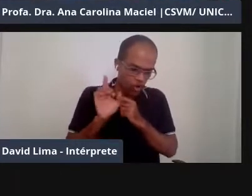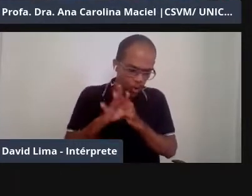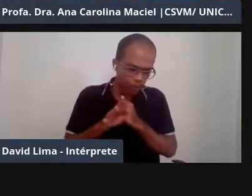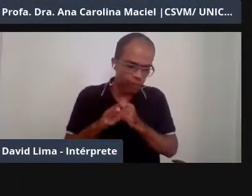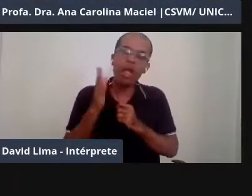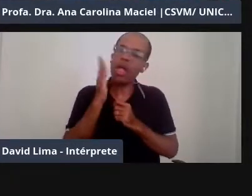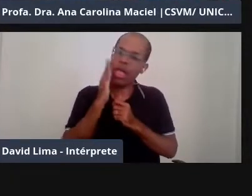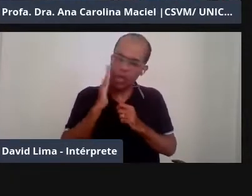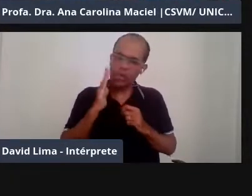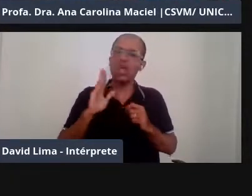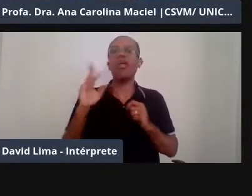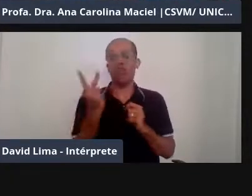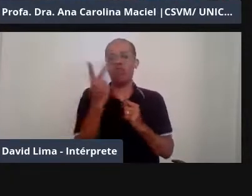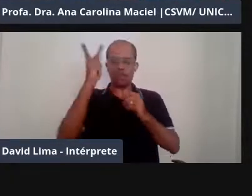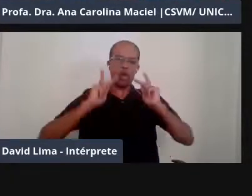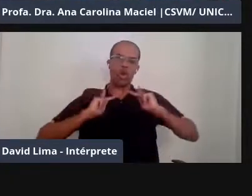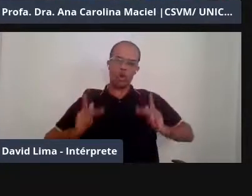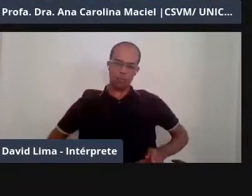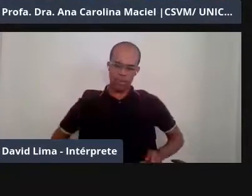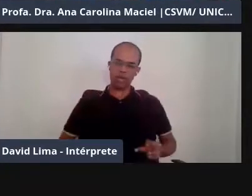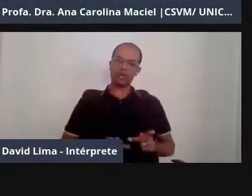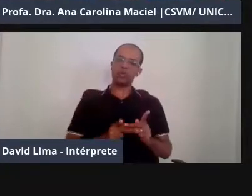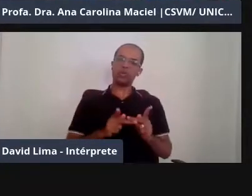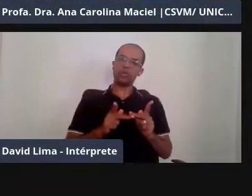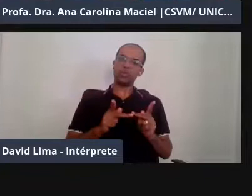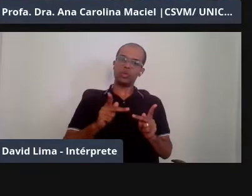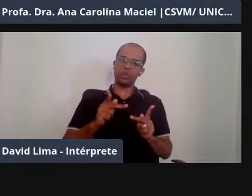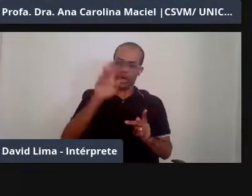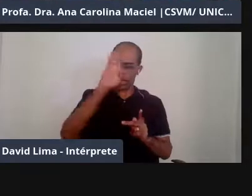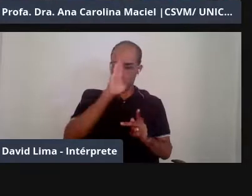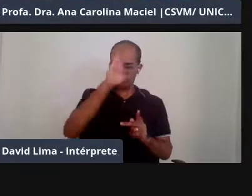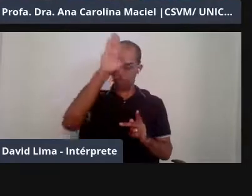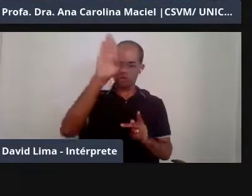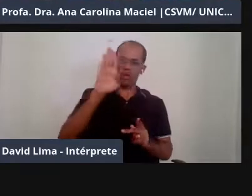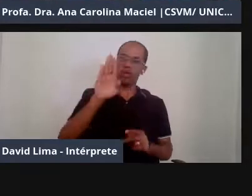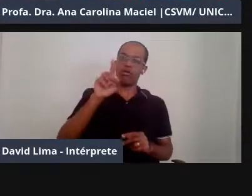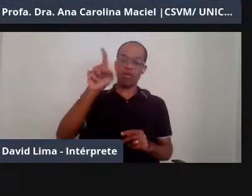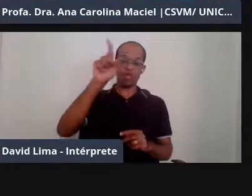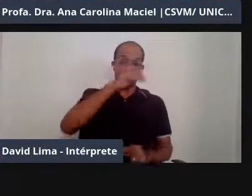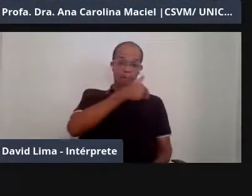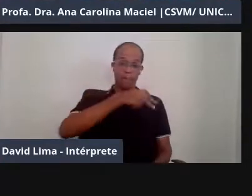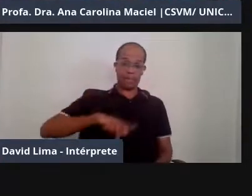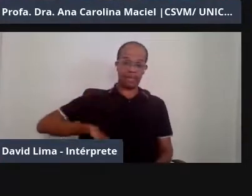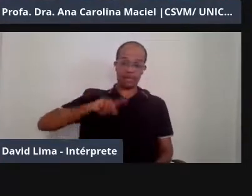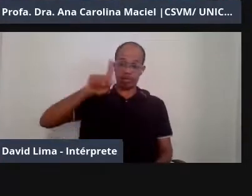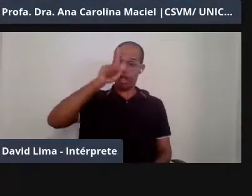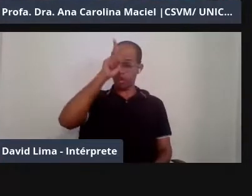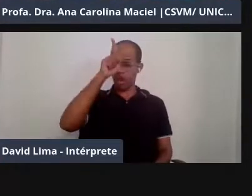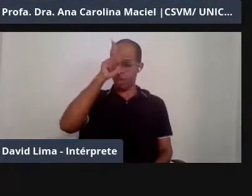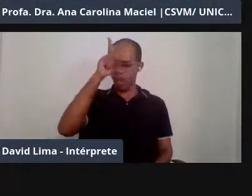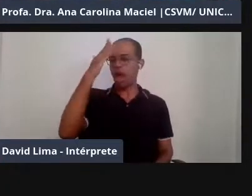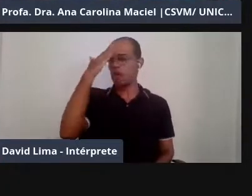valor humano da Merkel, mas na verdade ela é mais estrategista do que isto, porque